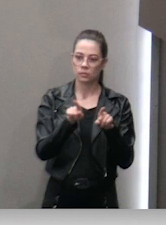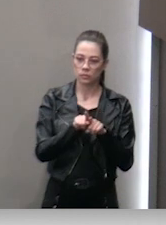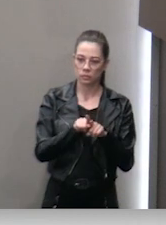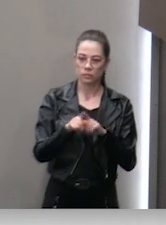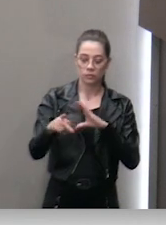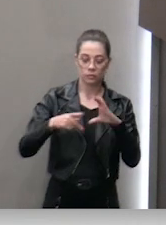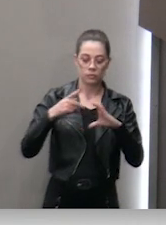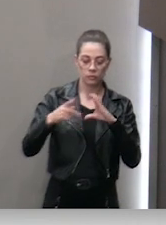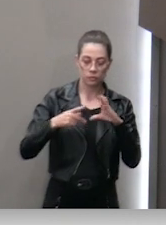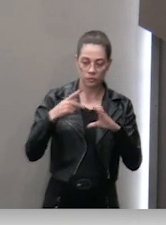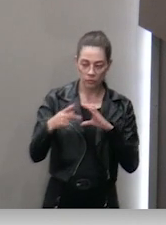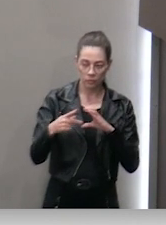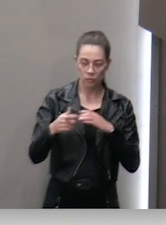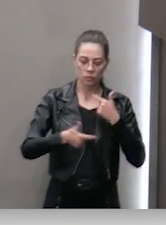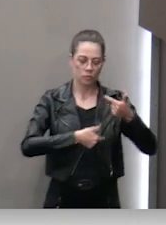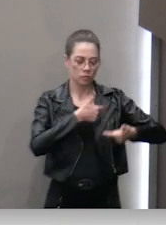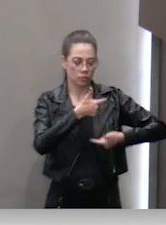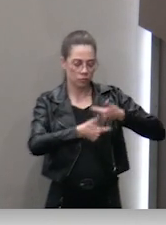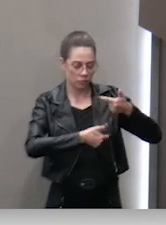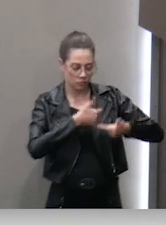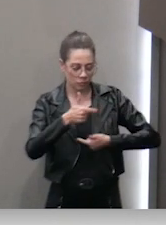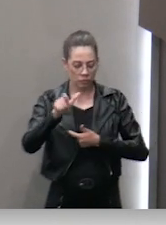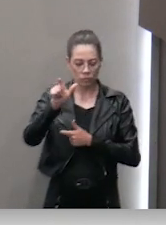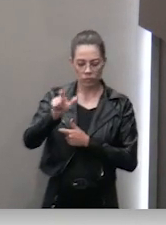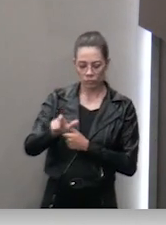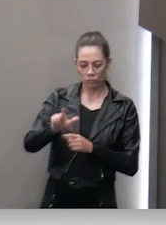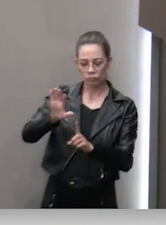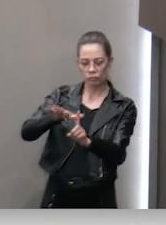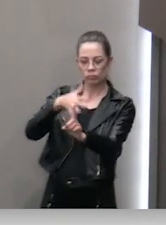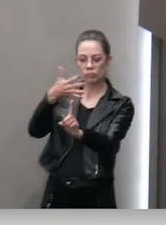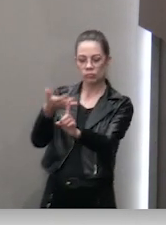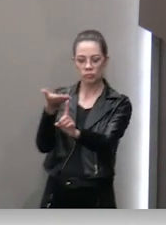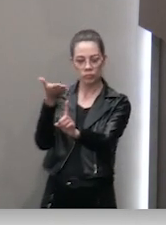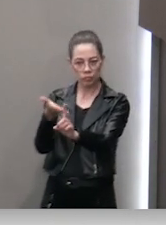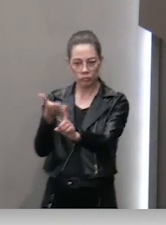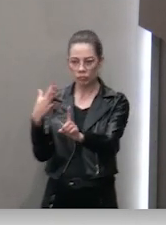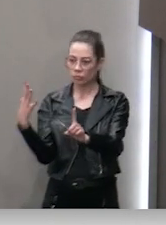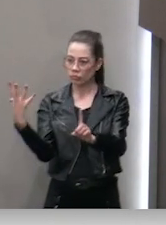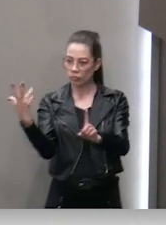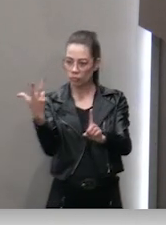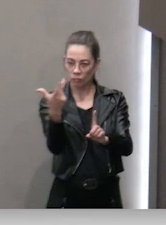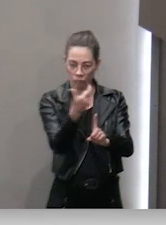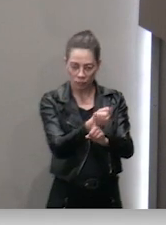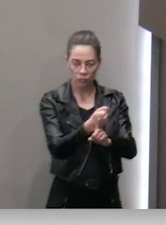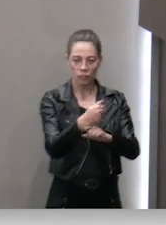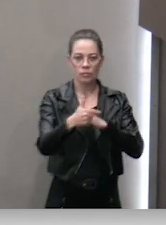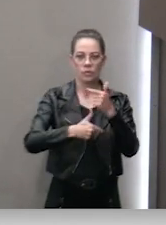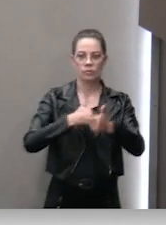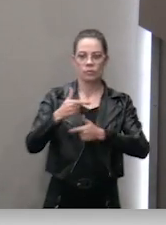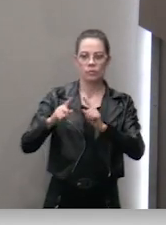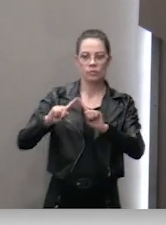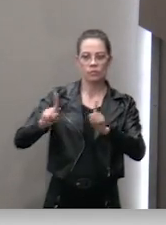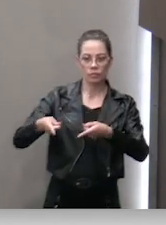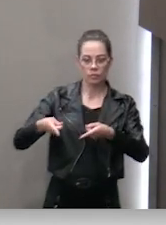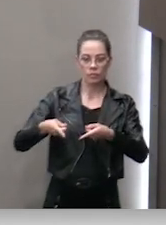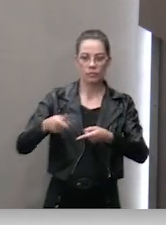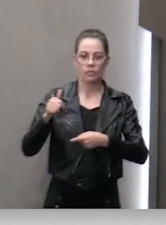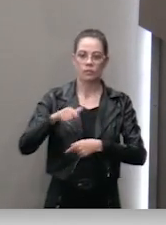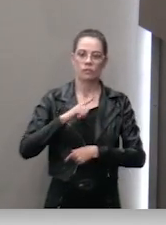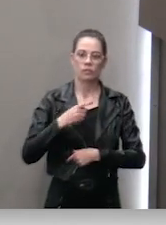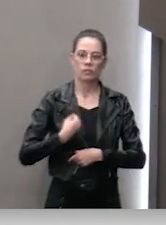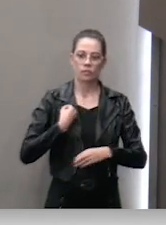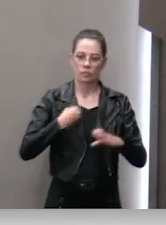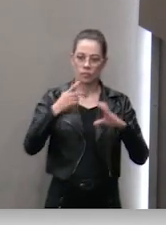da Câmara, trabalho com uma pessoa e que homenageio ela, homenageando todos os servidores públicos aqui da